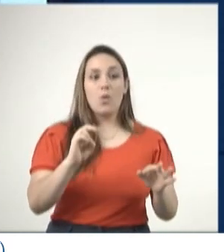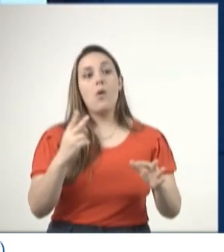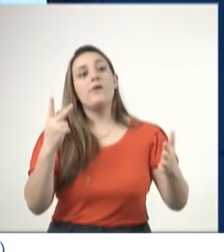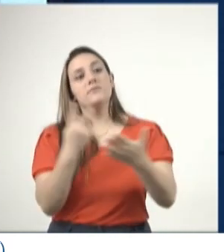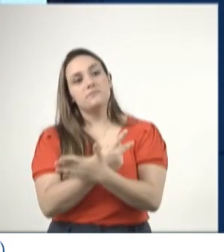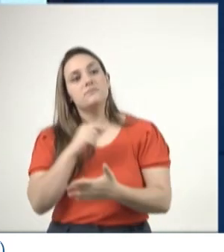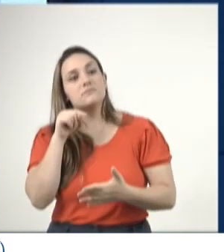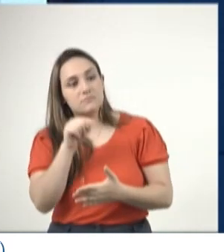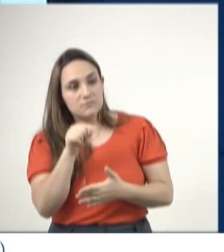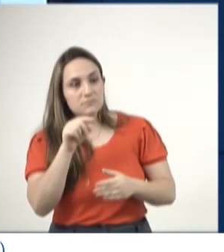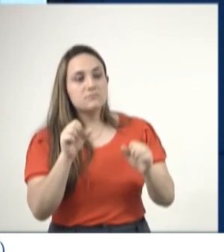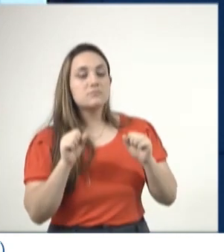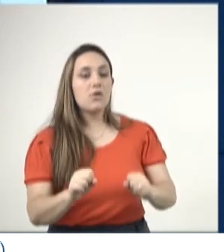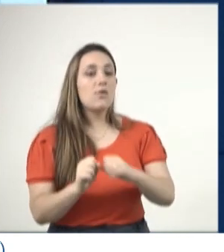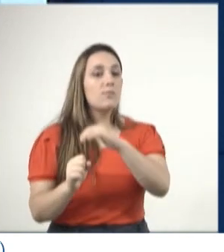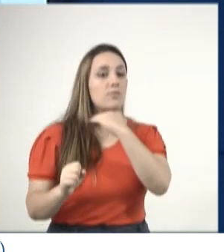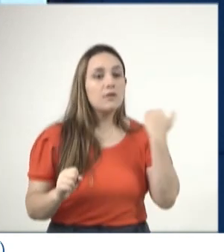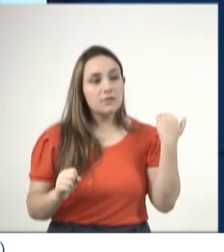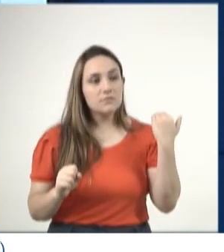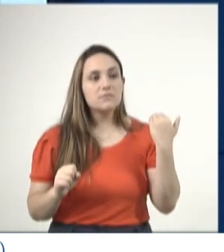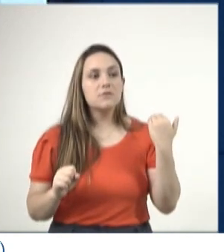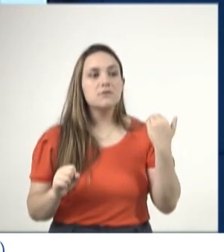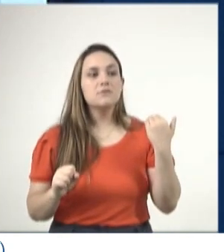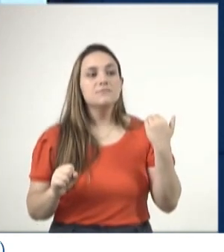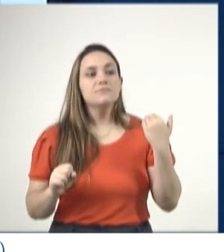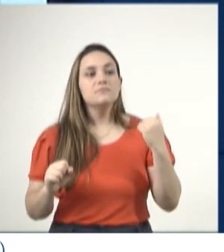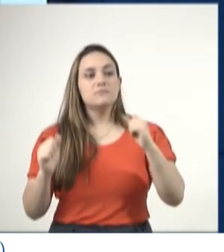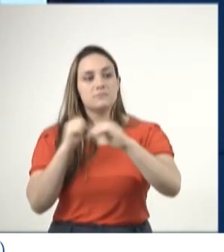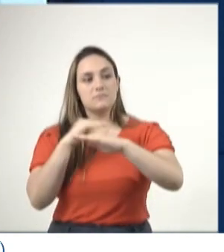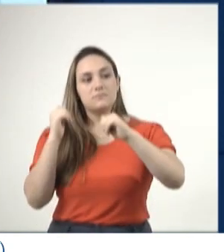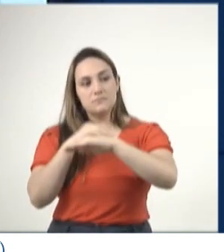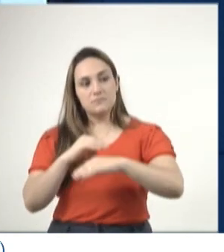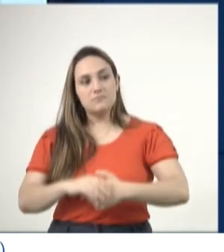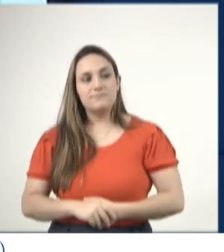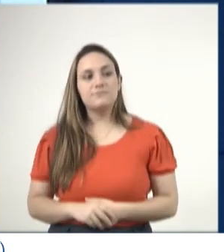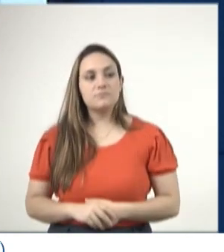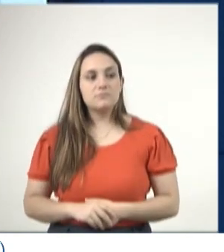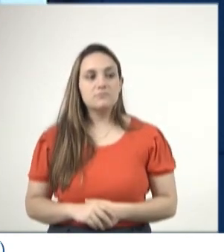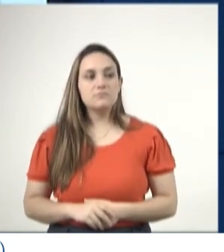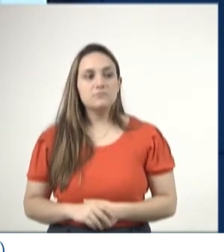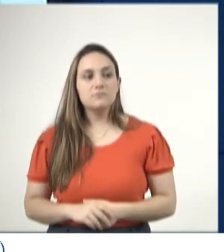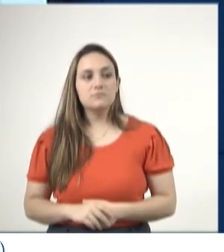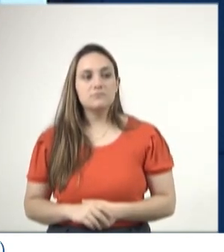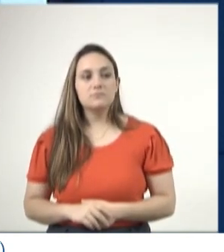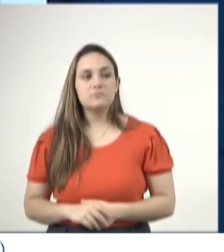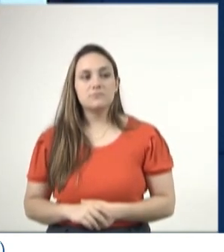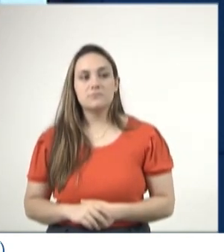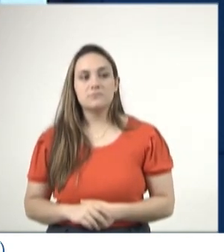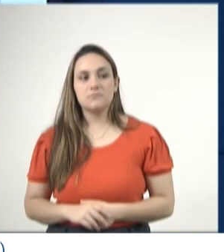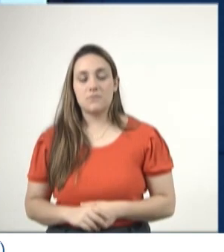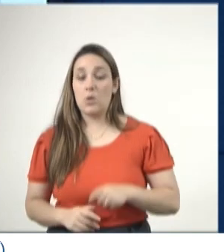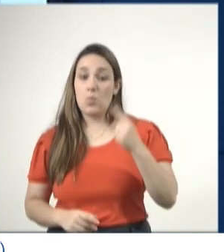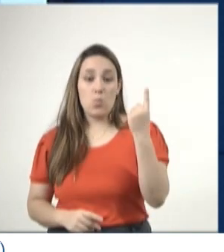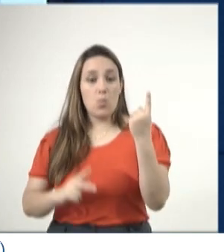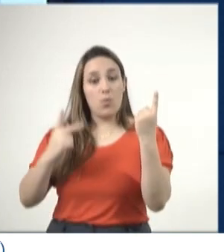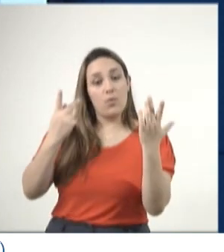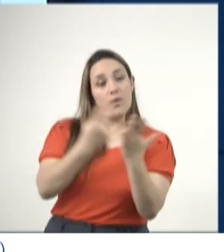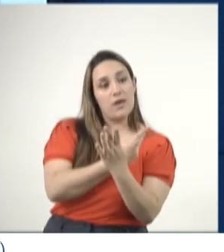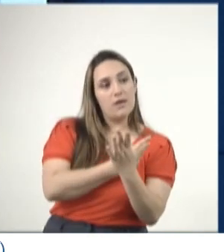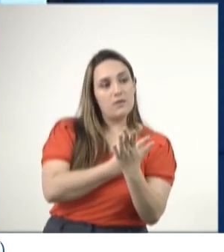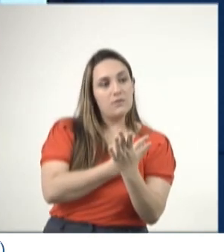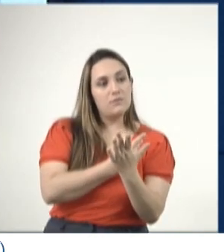pessoas que podem morrer no trânsito. E a filosofia Visão Zero vai dizer que um erro não deve ser